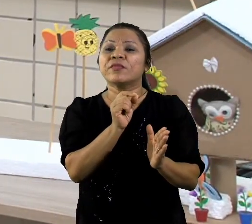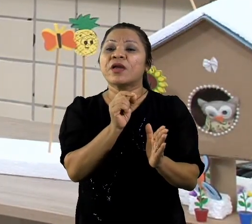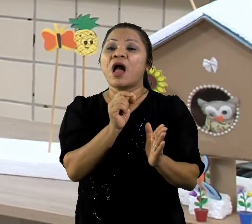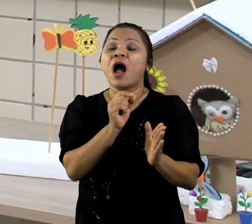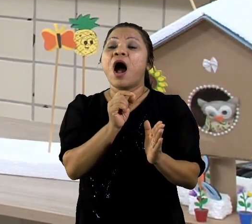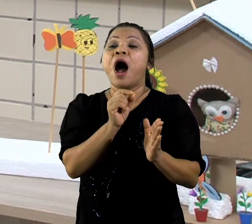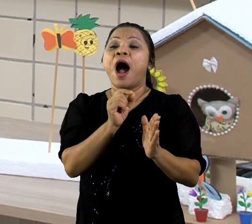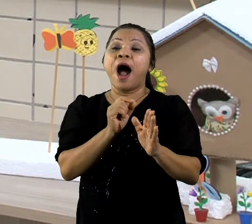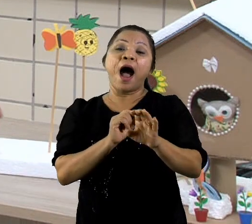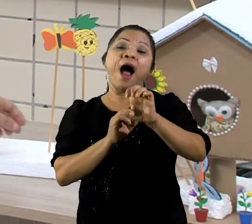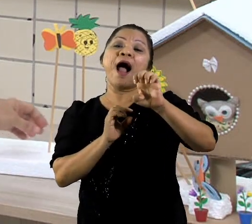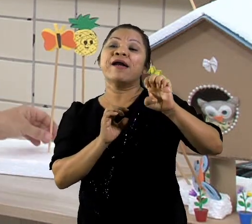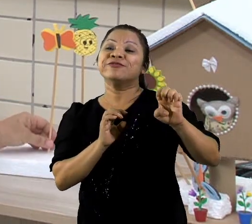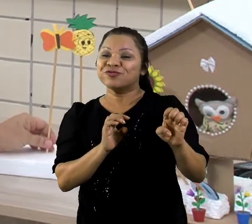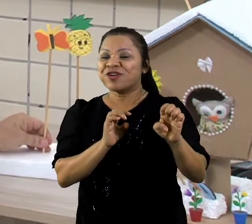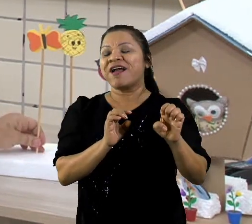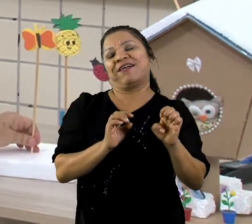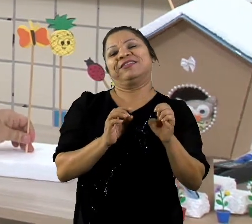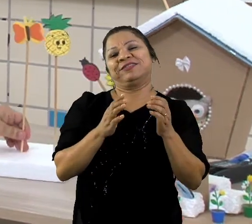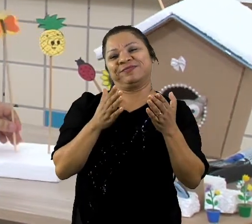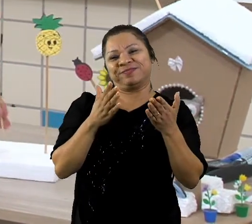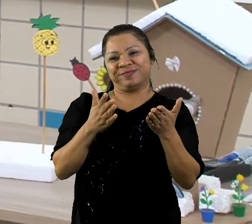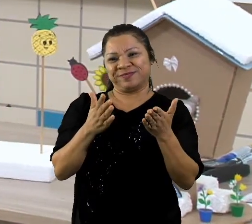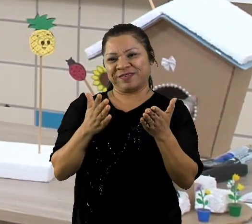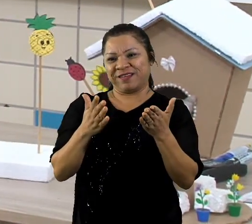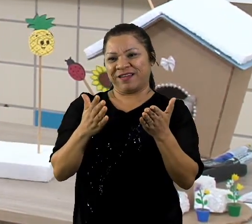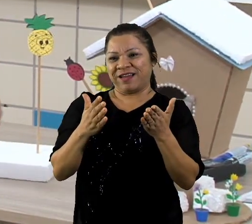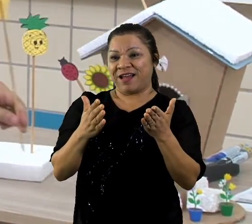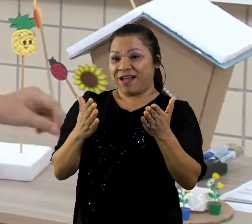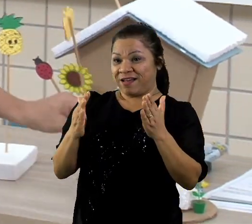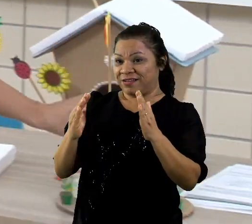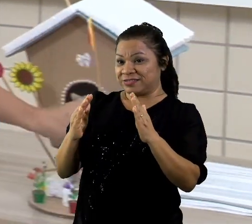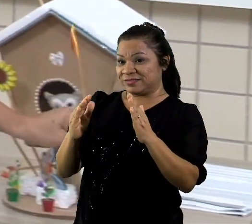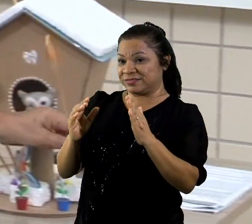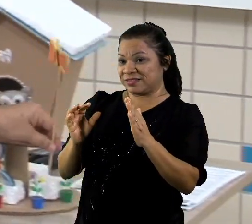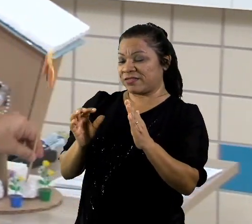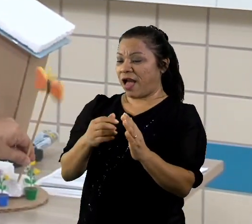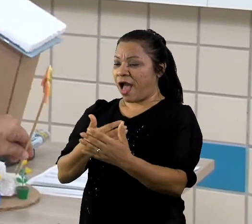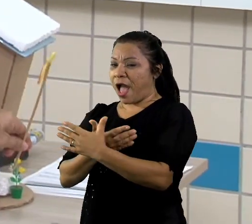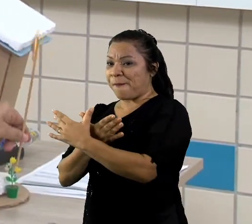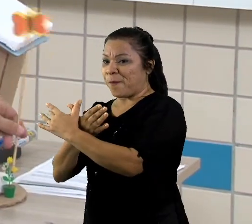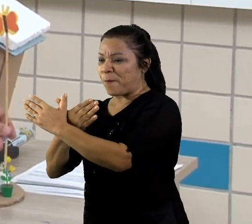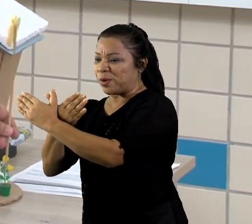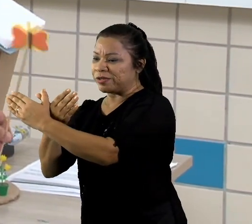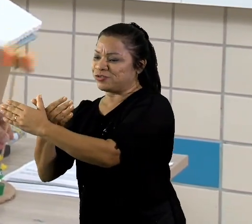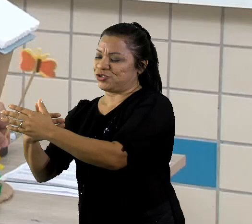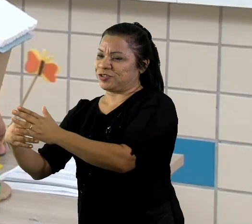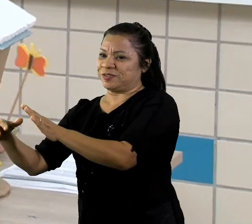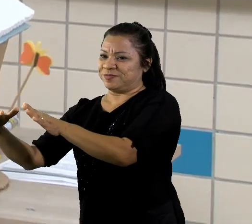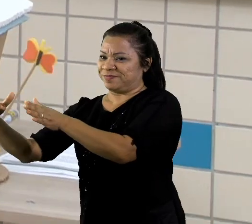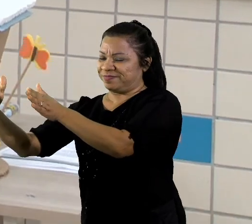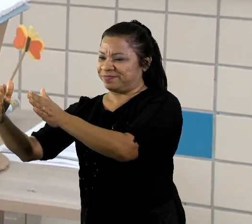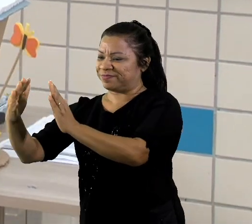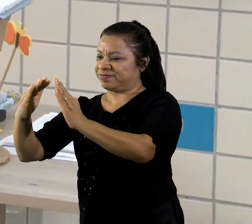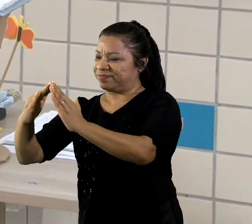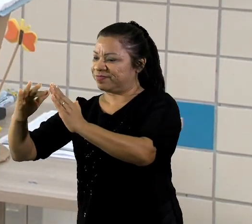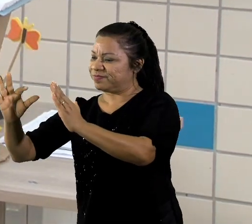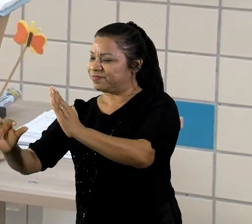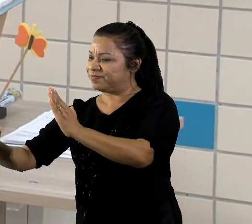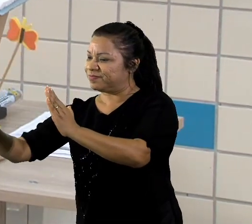Esquerda, quem vai ficar à esquerda da casinha é a nossa borboletinha.